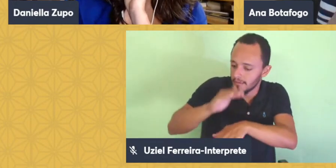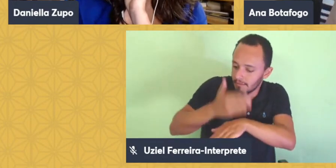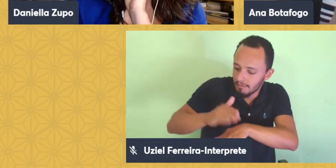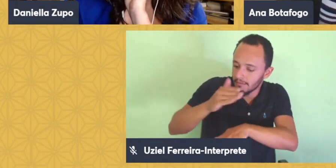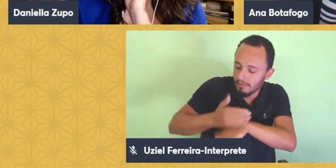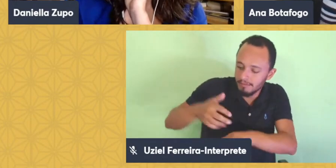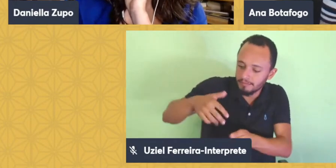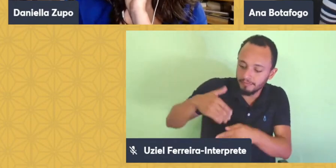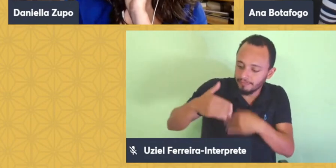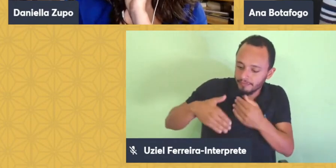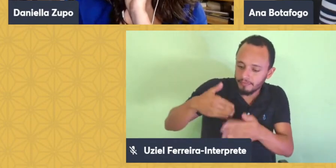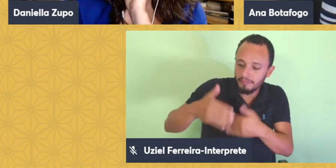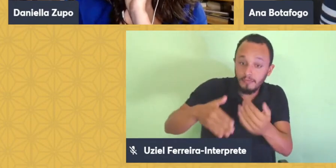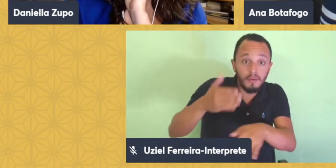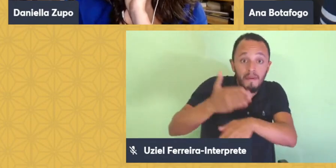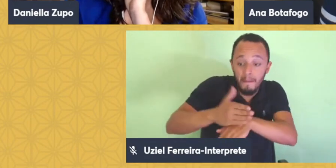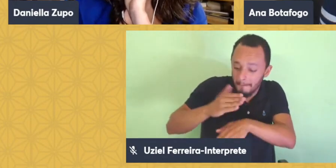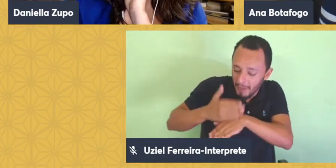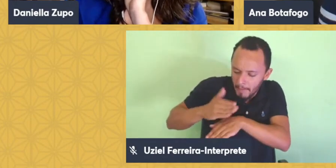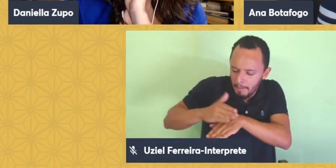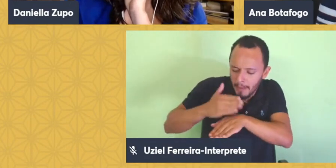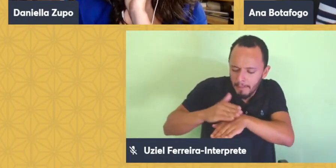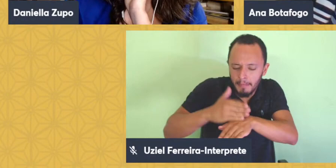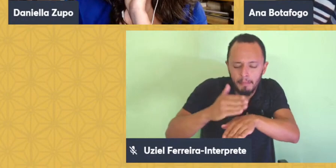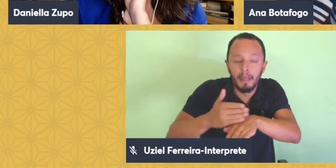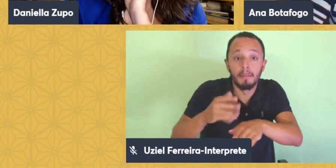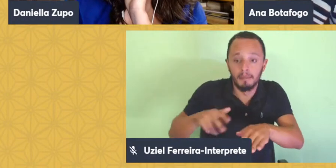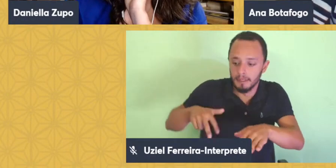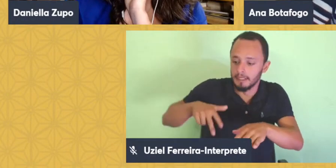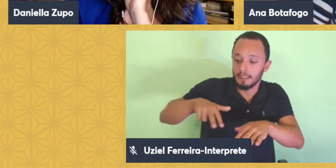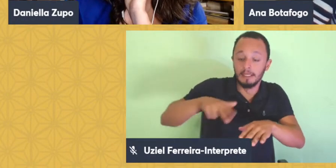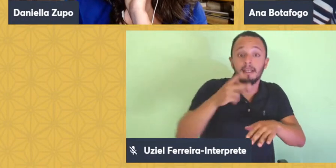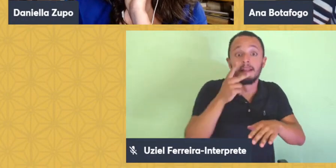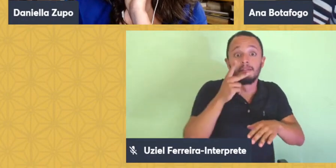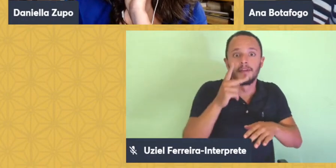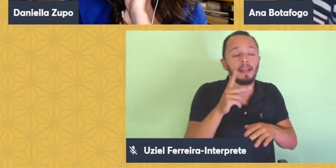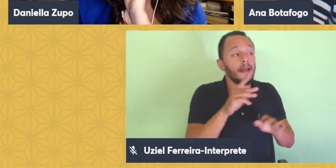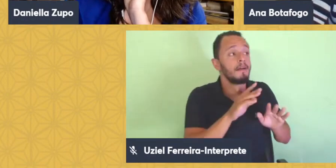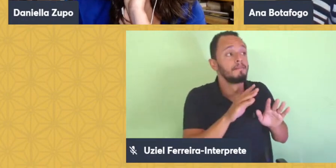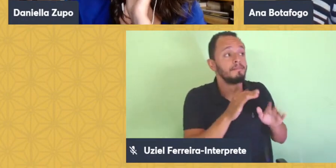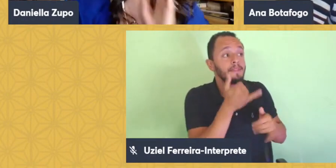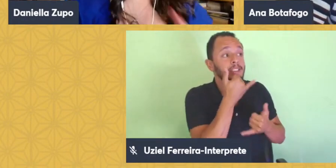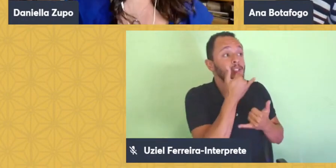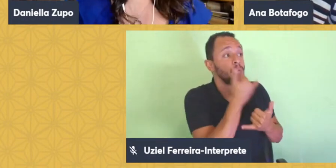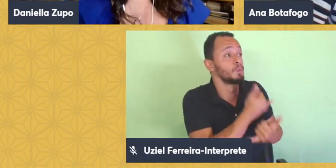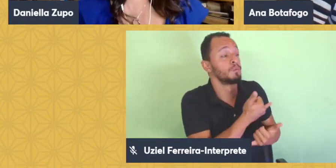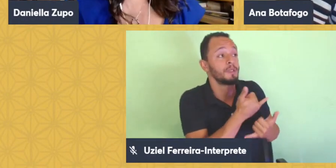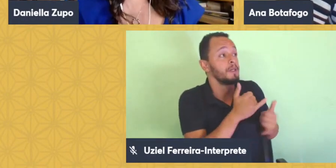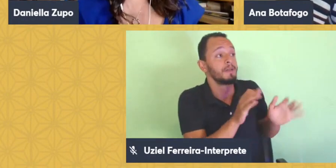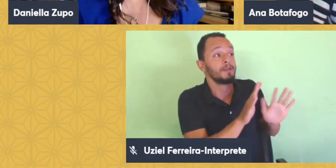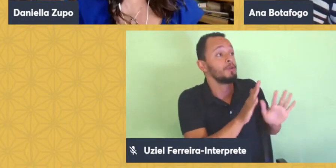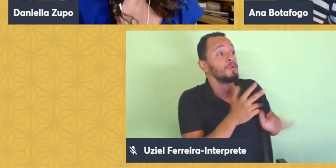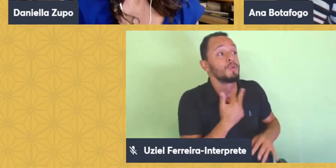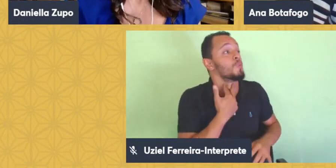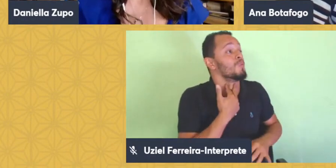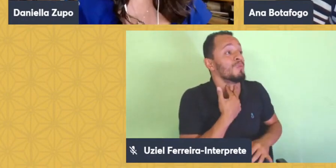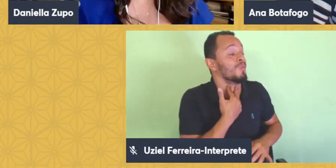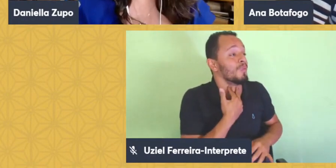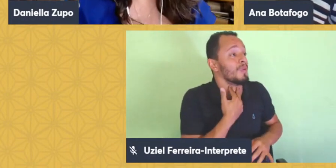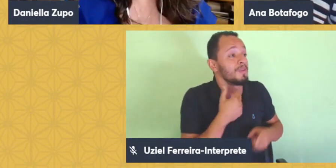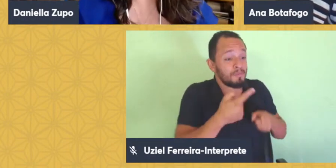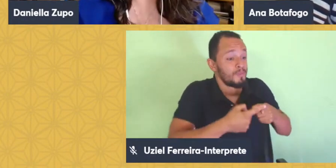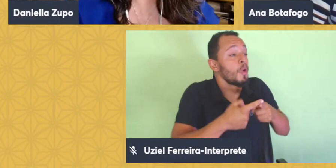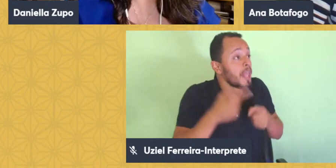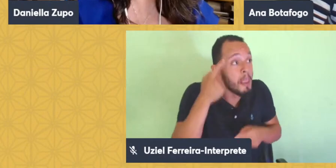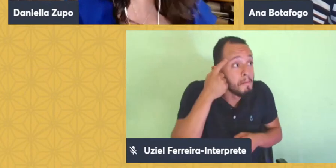quatro anos ela se ela se preparou para essa Olimpíadas e dizer não vou competir prestes a chegar